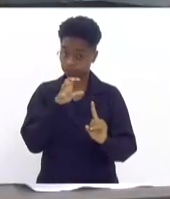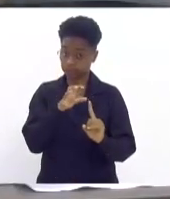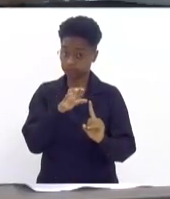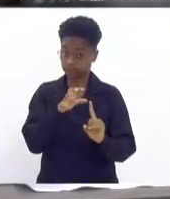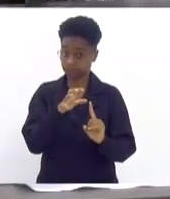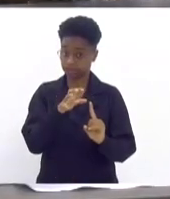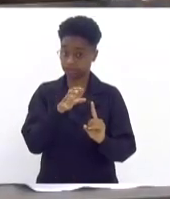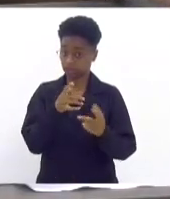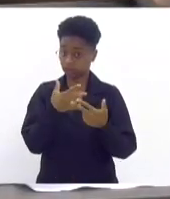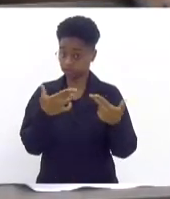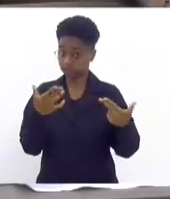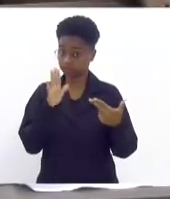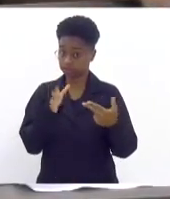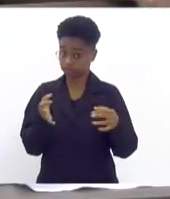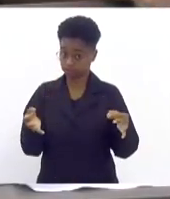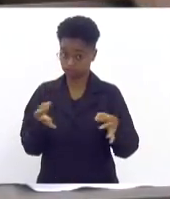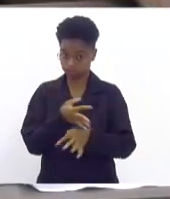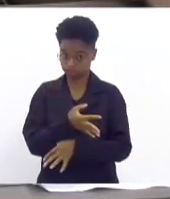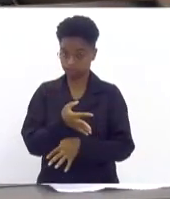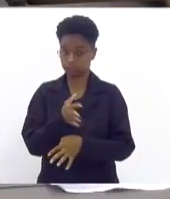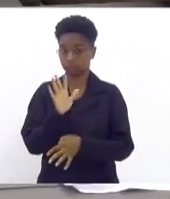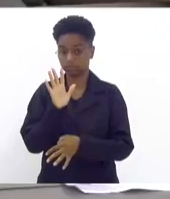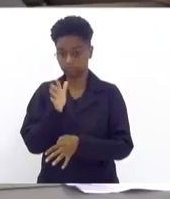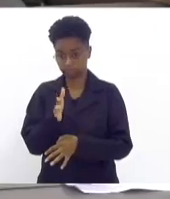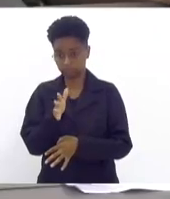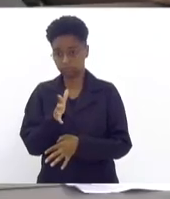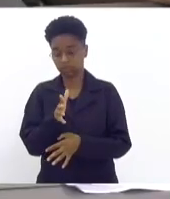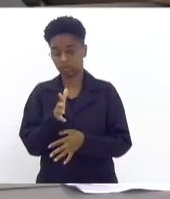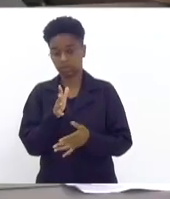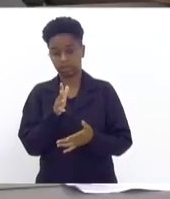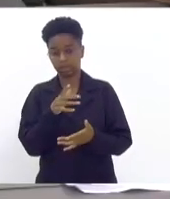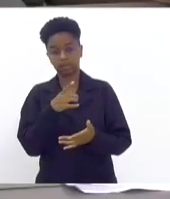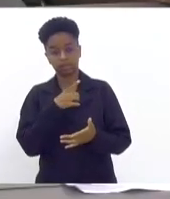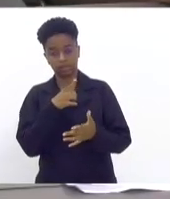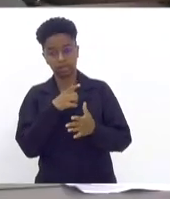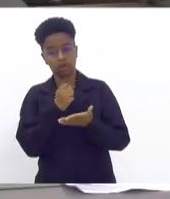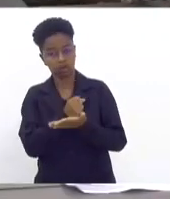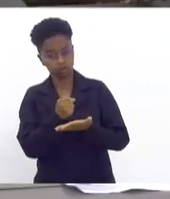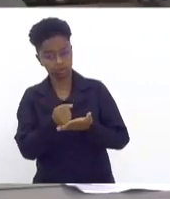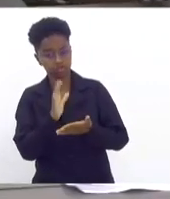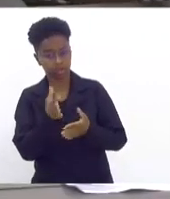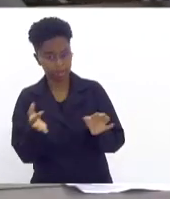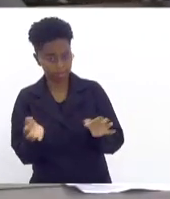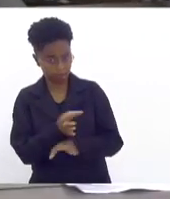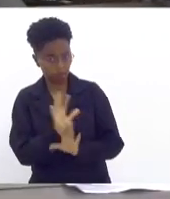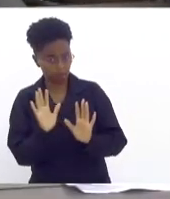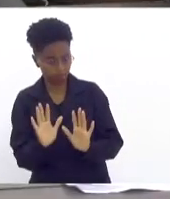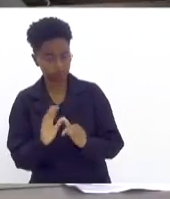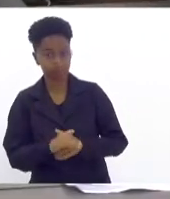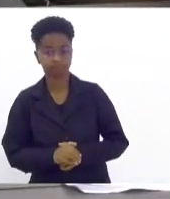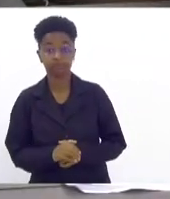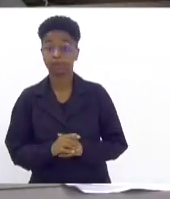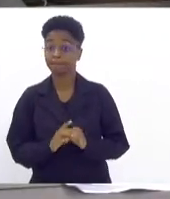já determinada, foi assinada, que tem suas condições, etc., a gente não pode interferir nisso. Mas